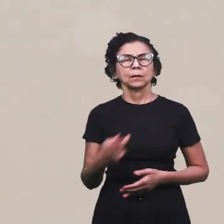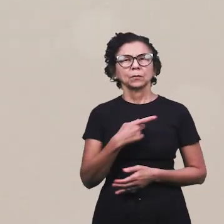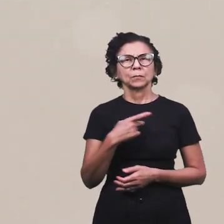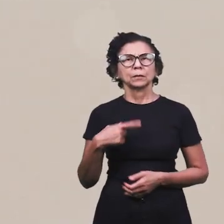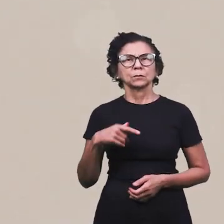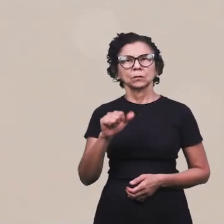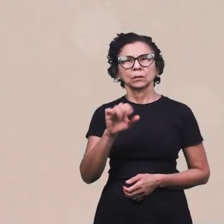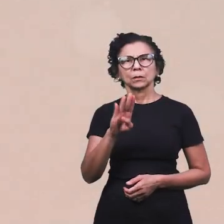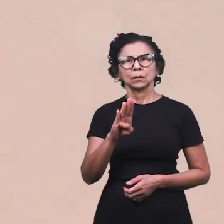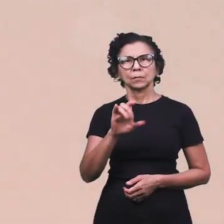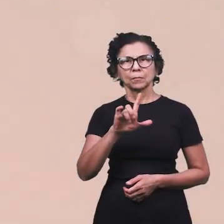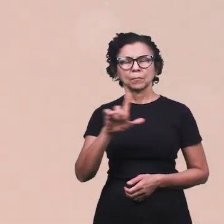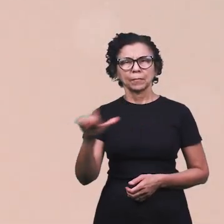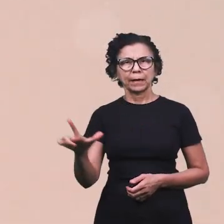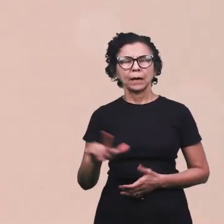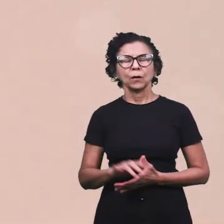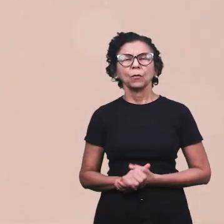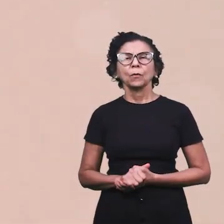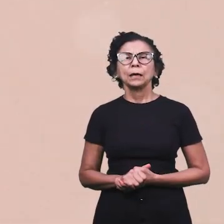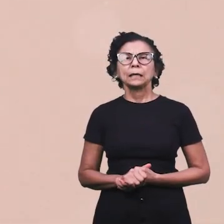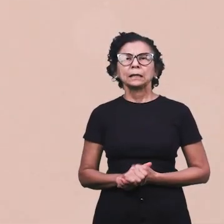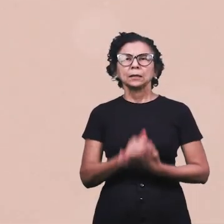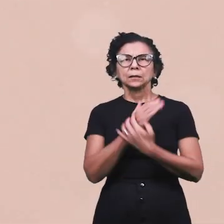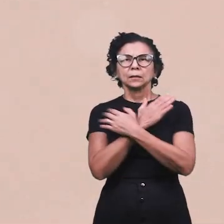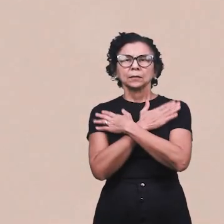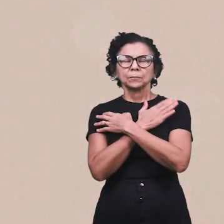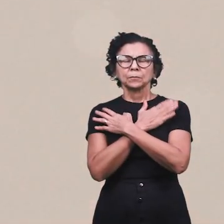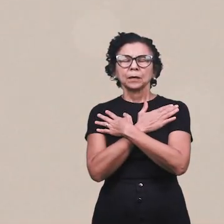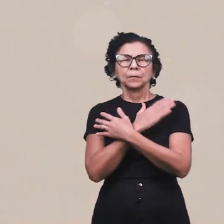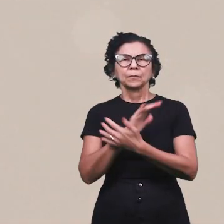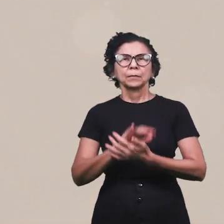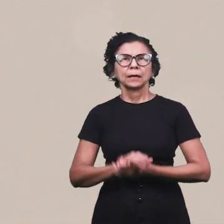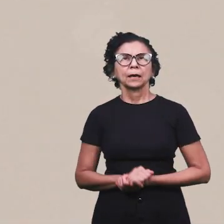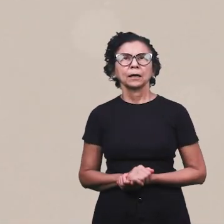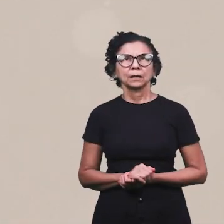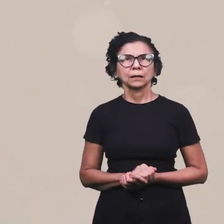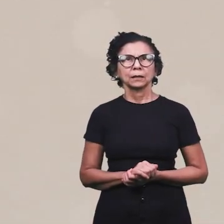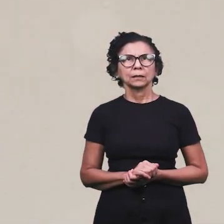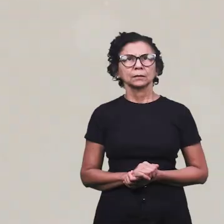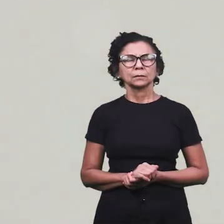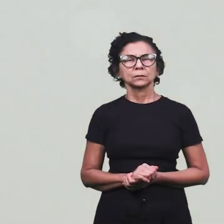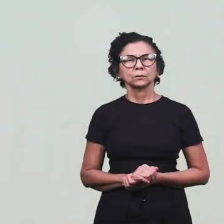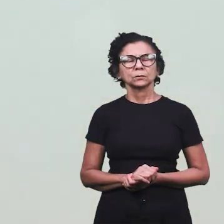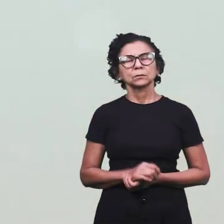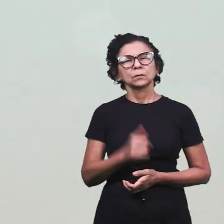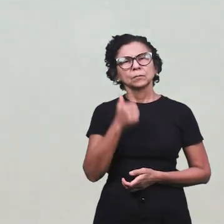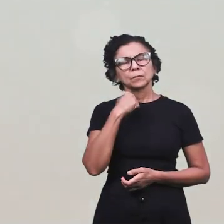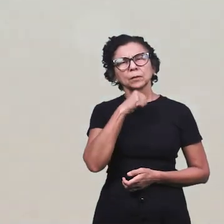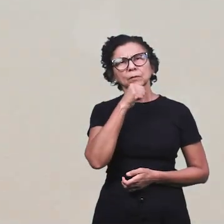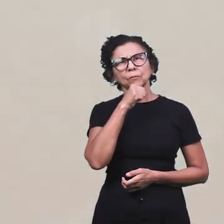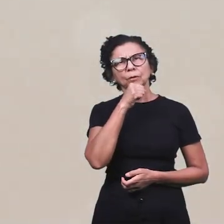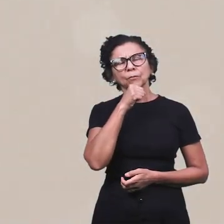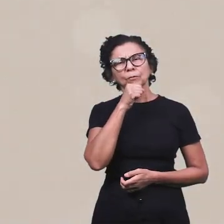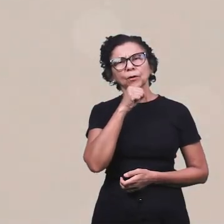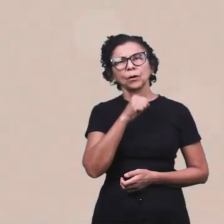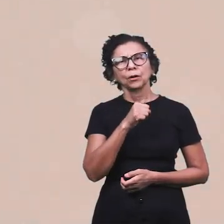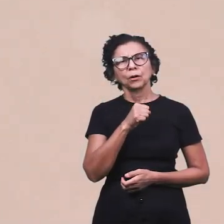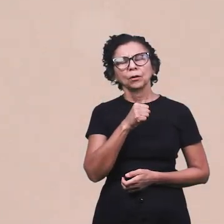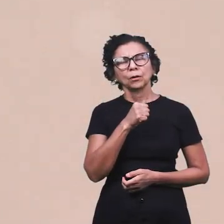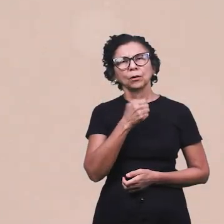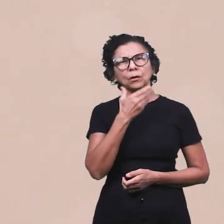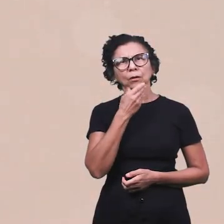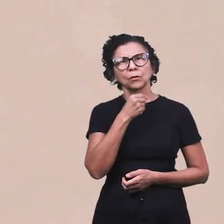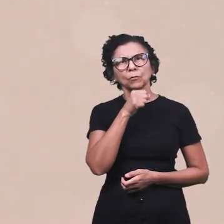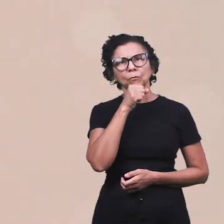aqui no programa para mandar um abraço à minha avó de Vitória, de Alci, que desde pequena me levou à igreja, me apresentou à igreja